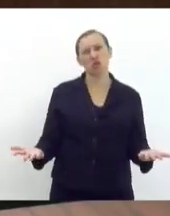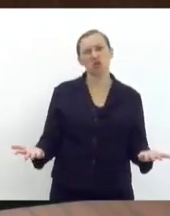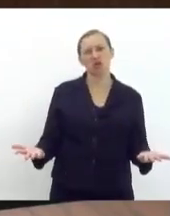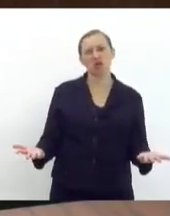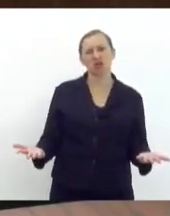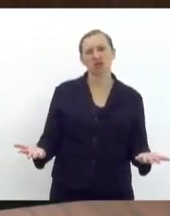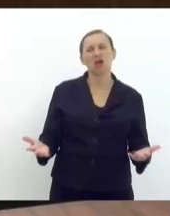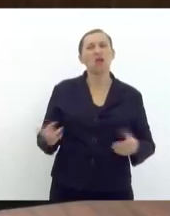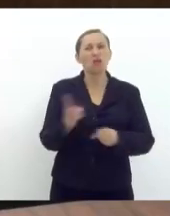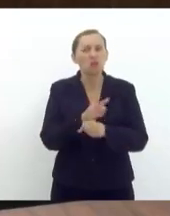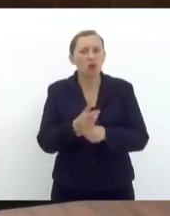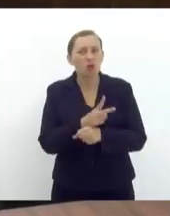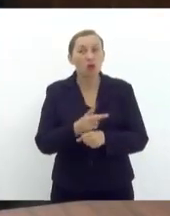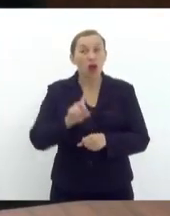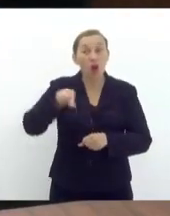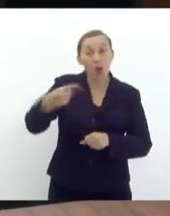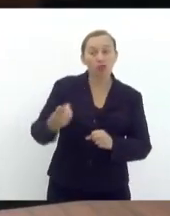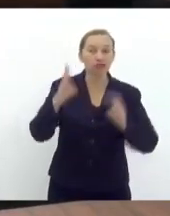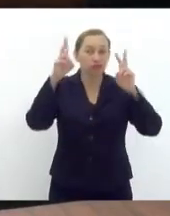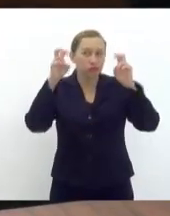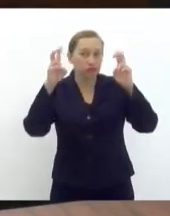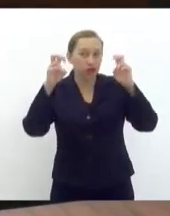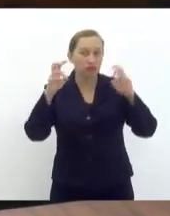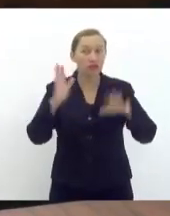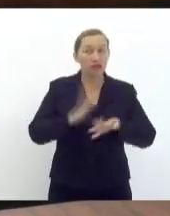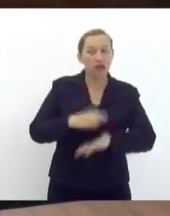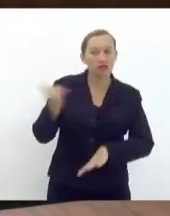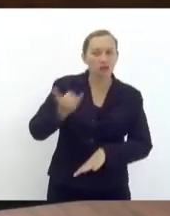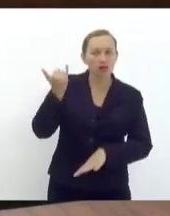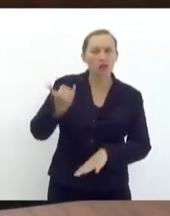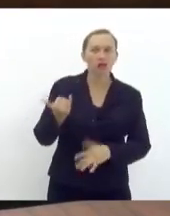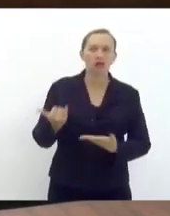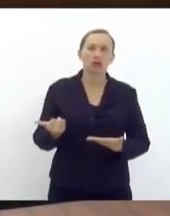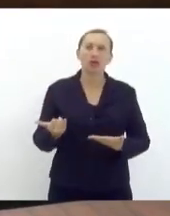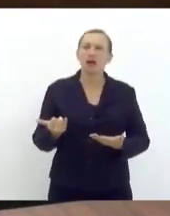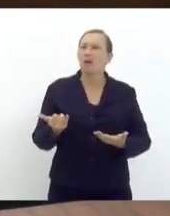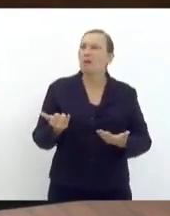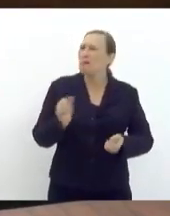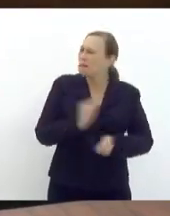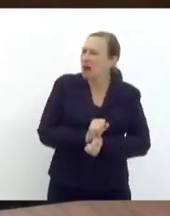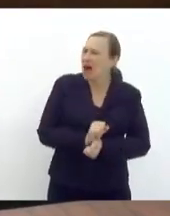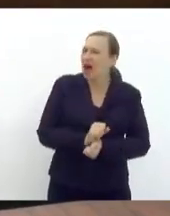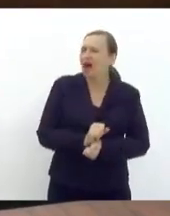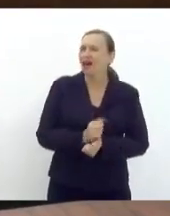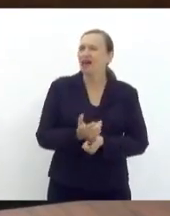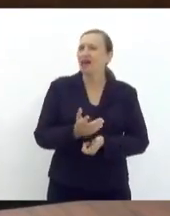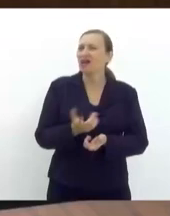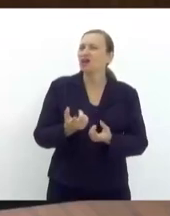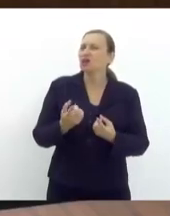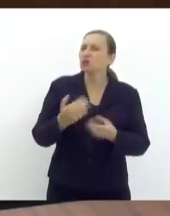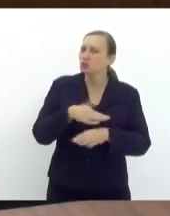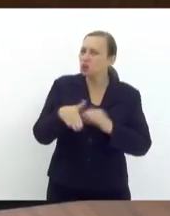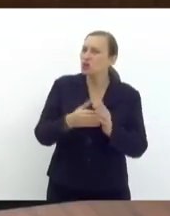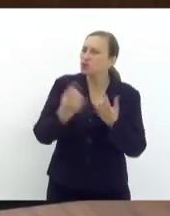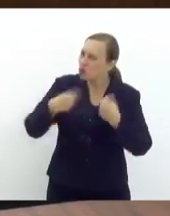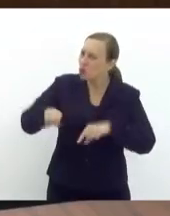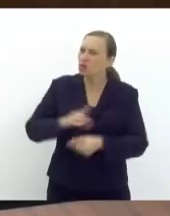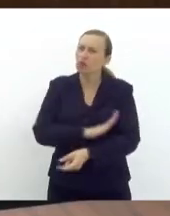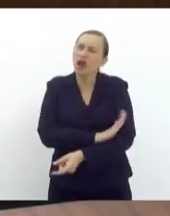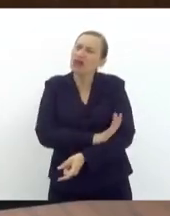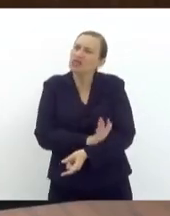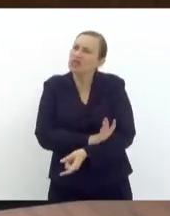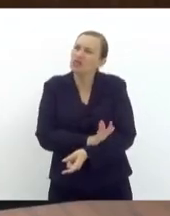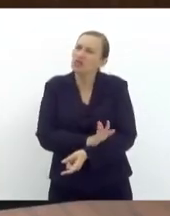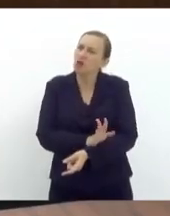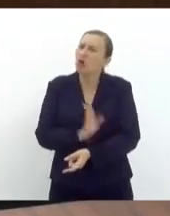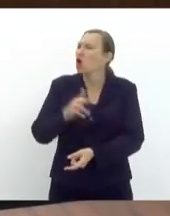temas que sejam polêmicos que sejam mais relevantes no meu entendimento a questão é contra o racismo todo mundo aqui é contra o racismo eu nunca vi ninguém